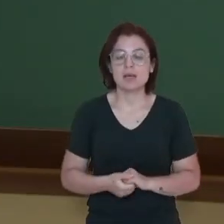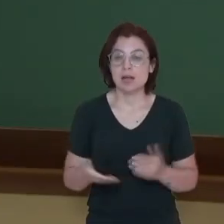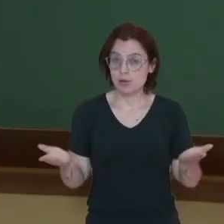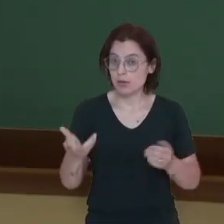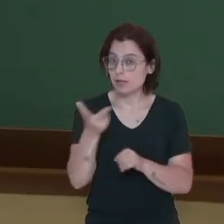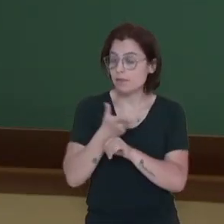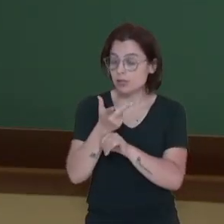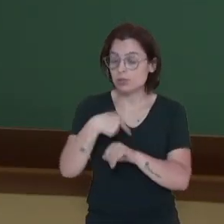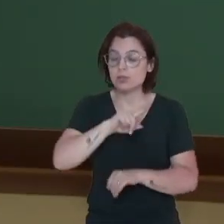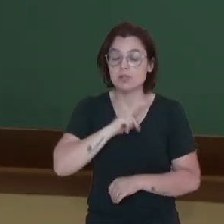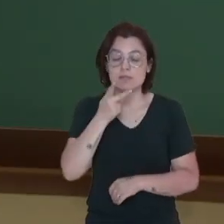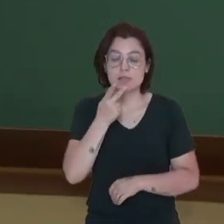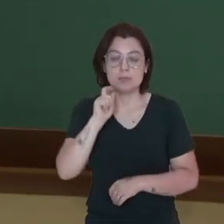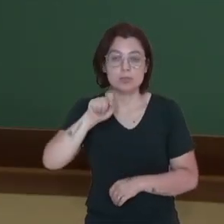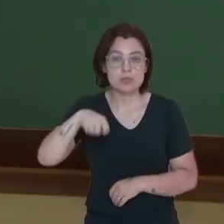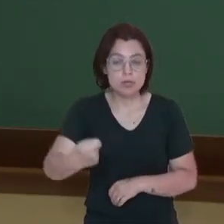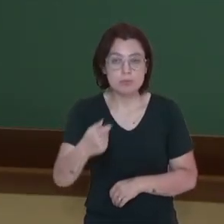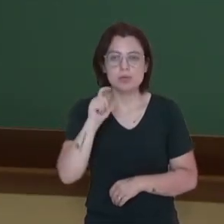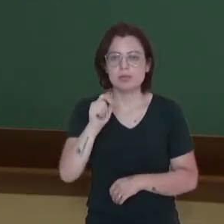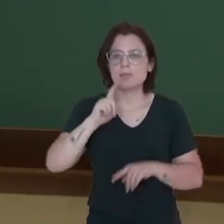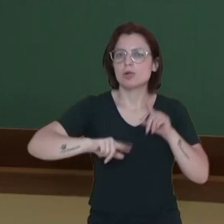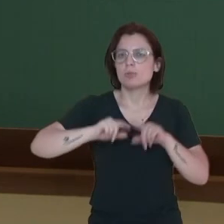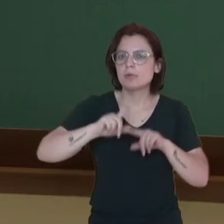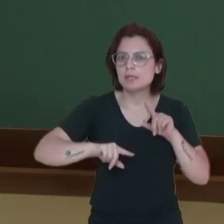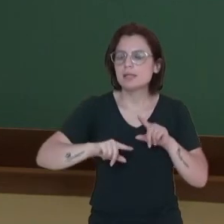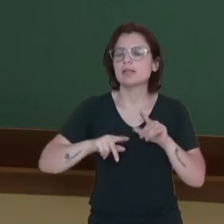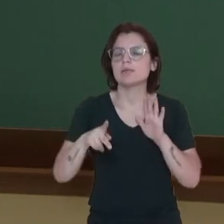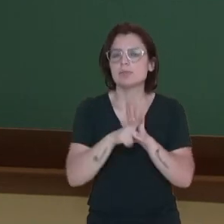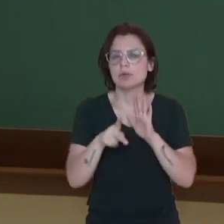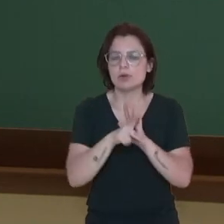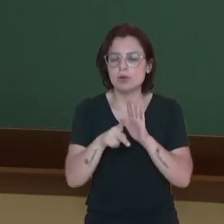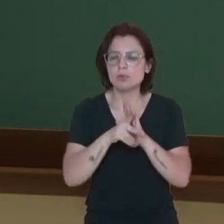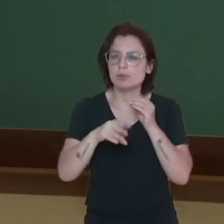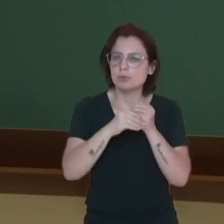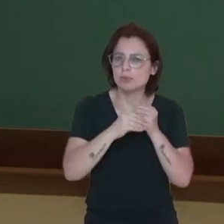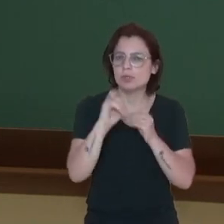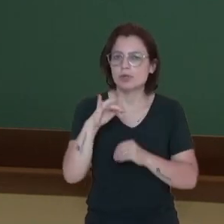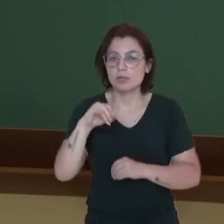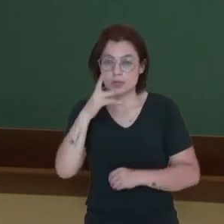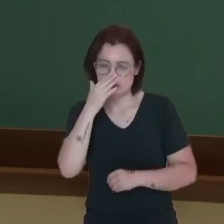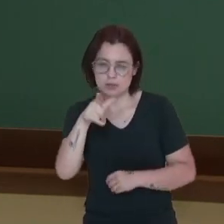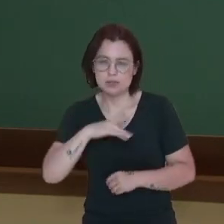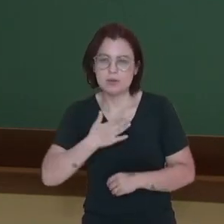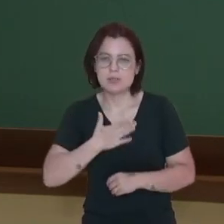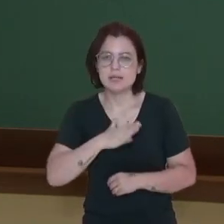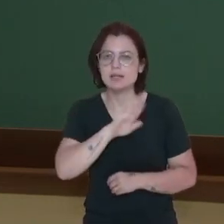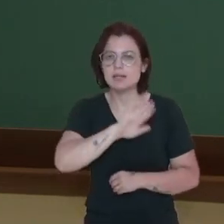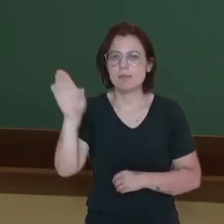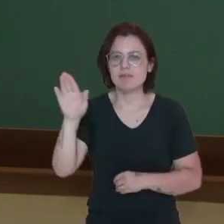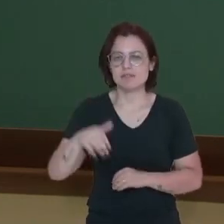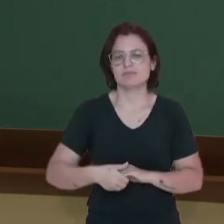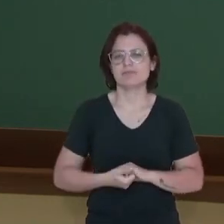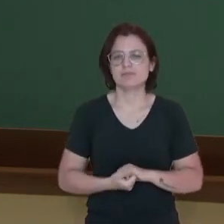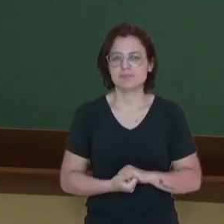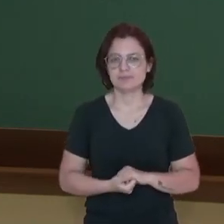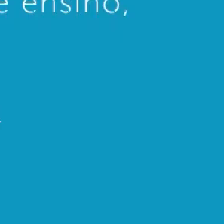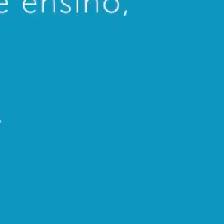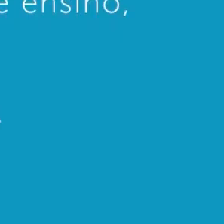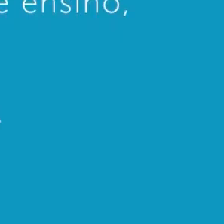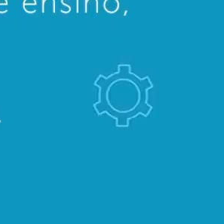Nesse vídeo, nós falamos sobre as propriedades dos compostos iônicos. Espero que vocês tenham gostado e até breve!